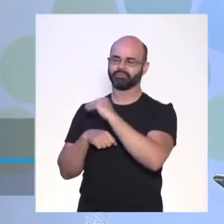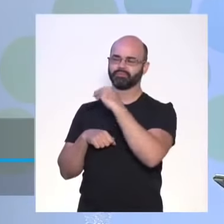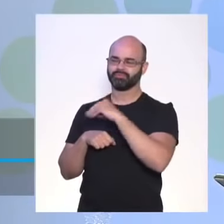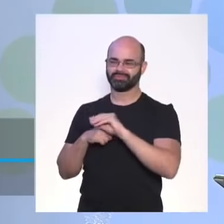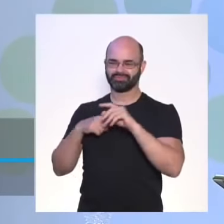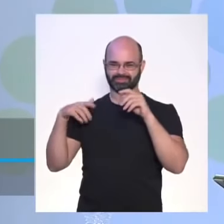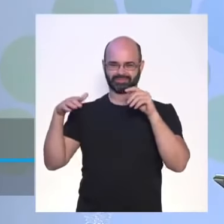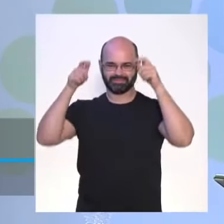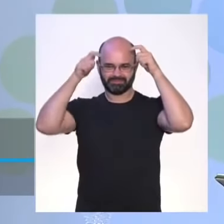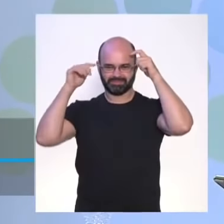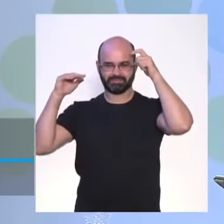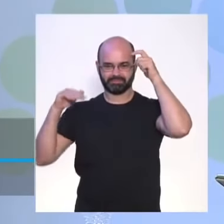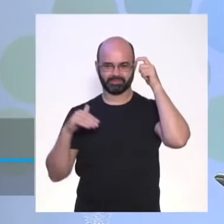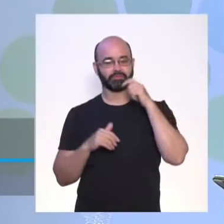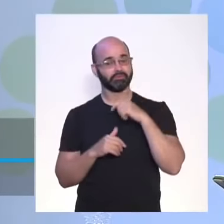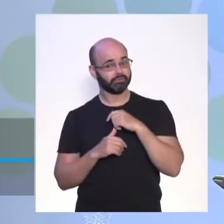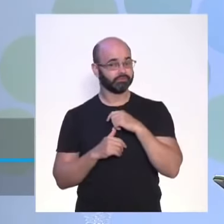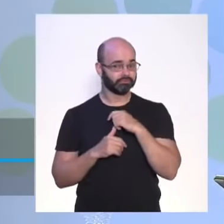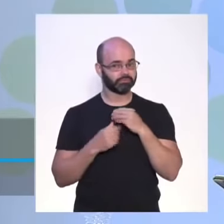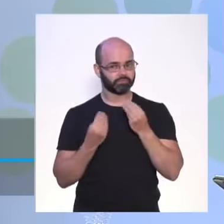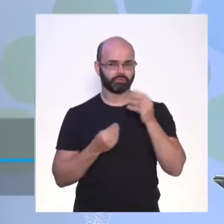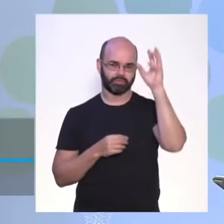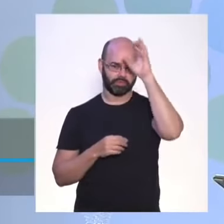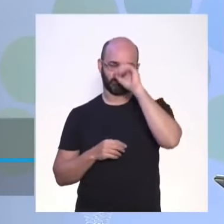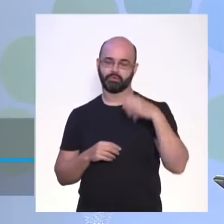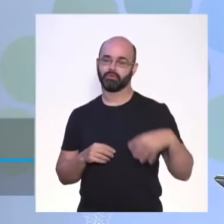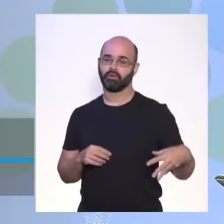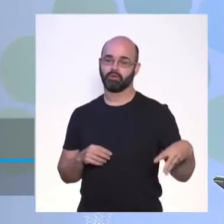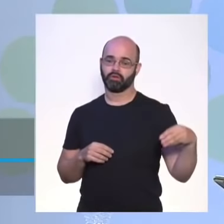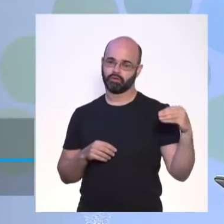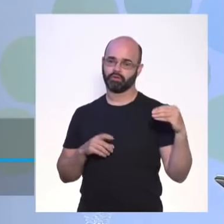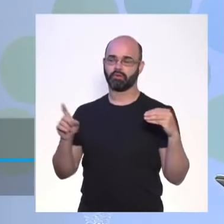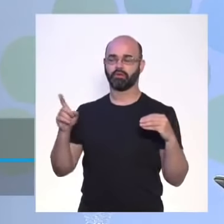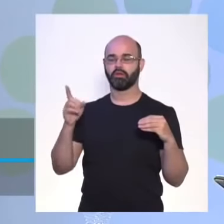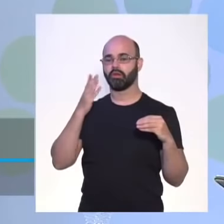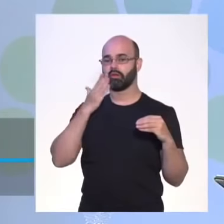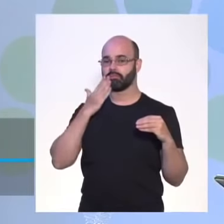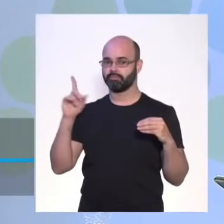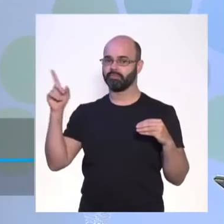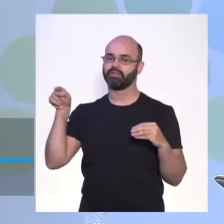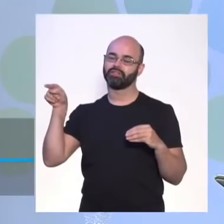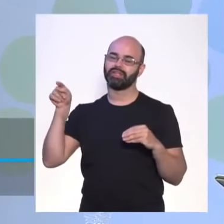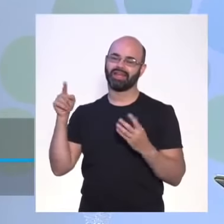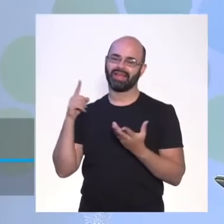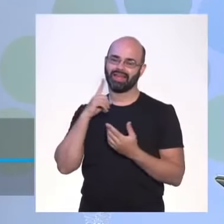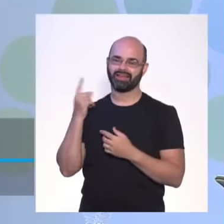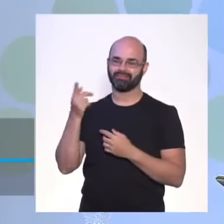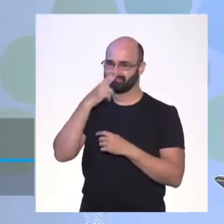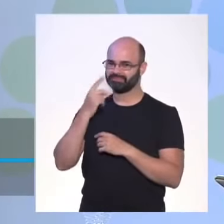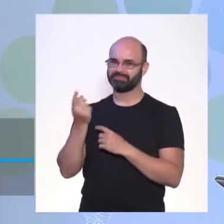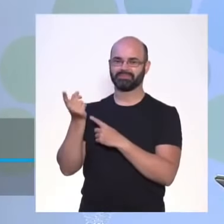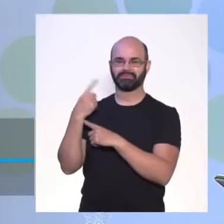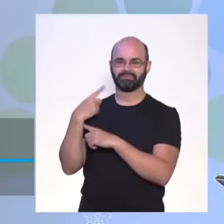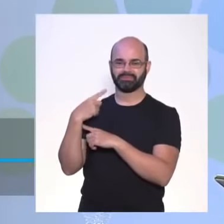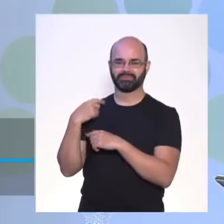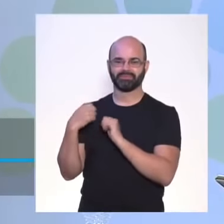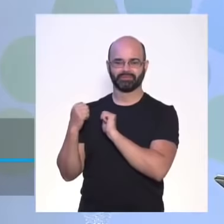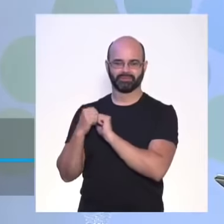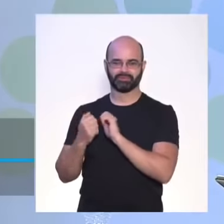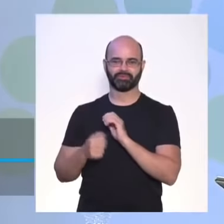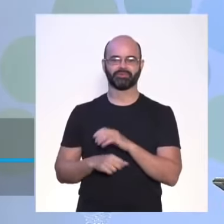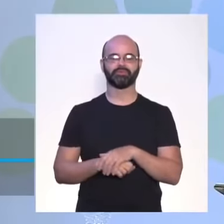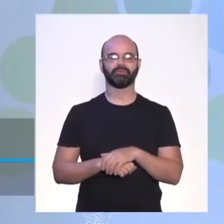mesmo ele pedindo para ser mesmo ela pedindo para ser Domado tomada por ele a